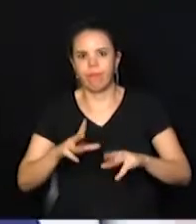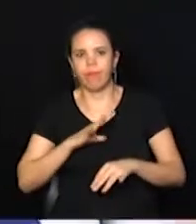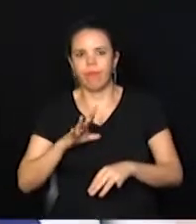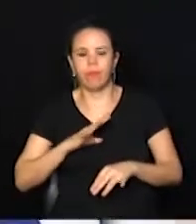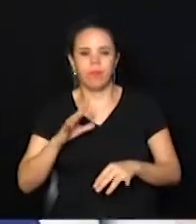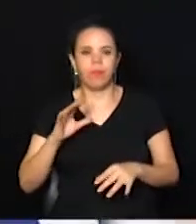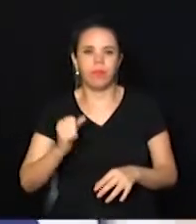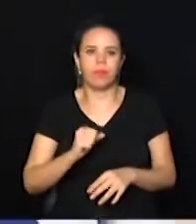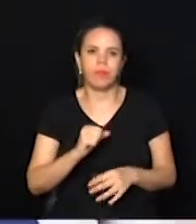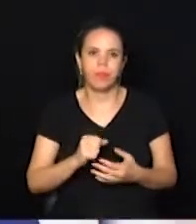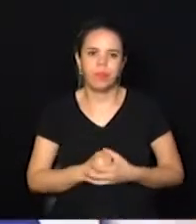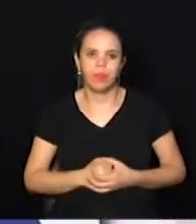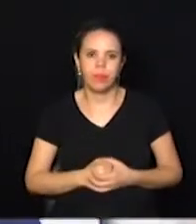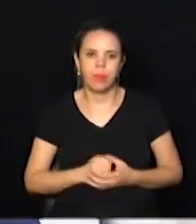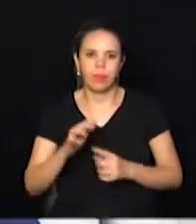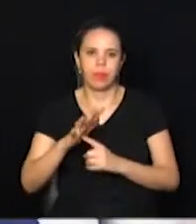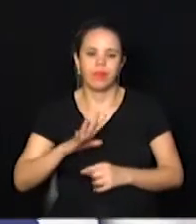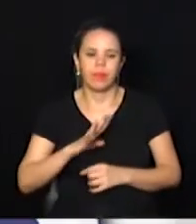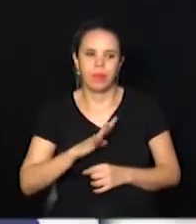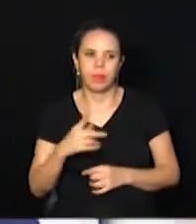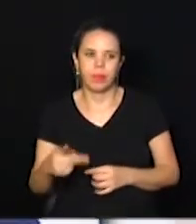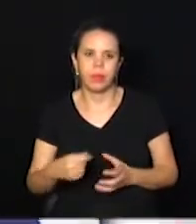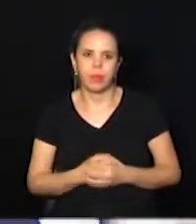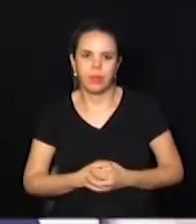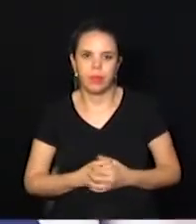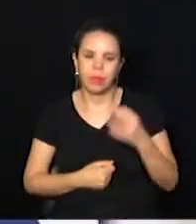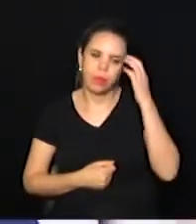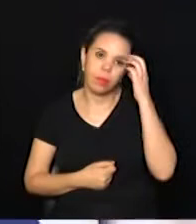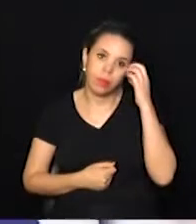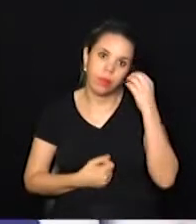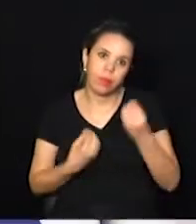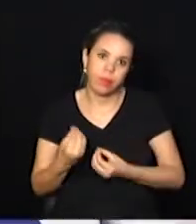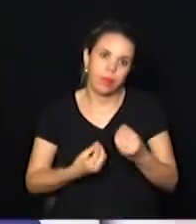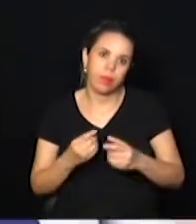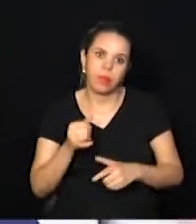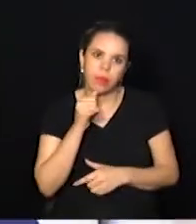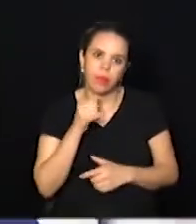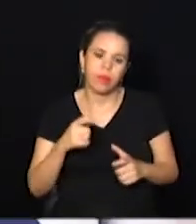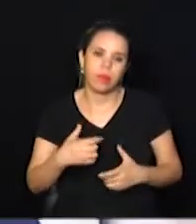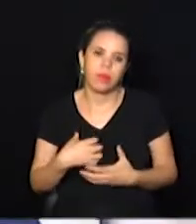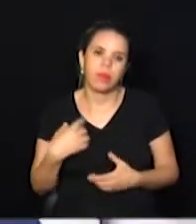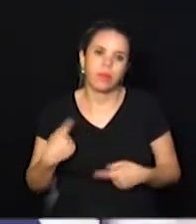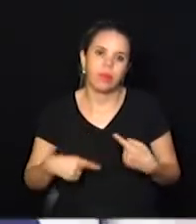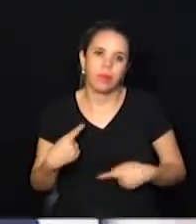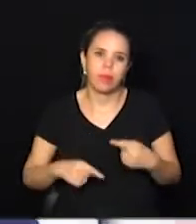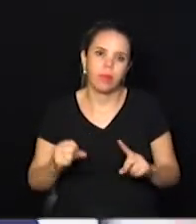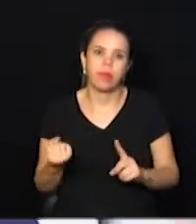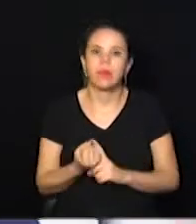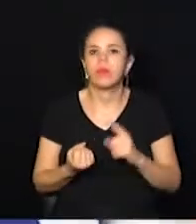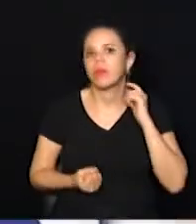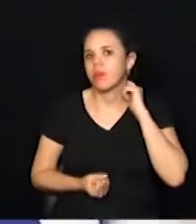que matou o Toninho e que vitimou toda essa cidade e todo um campo político,